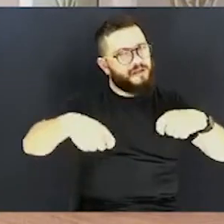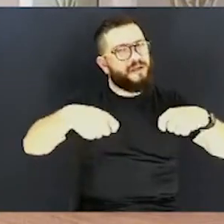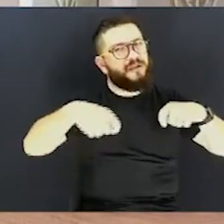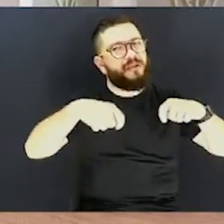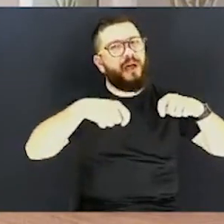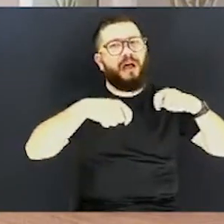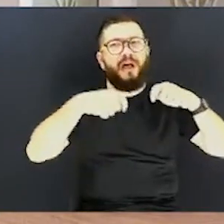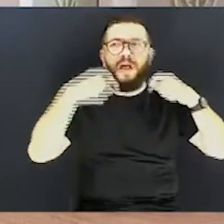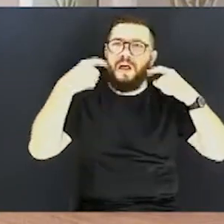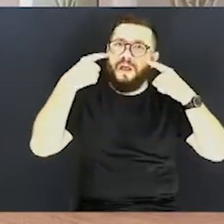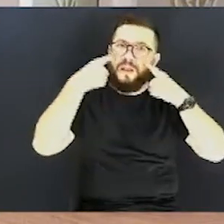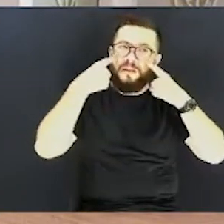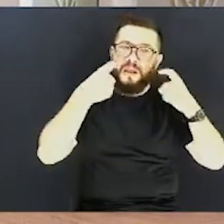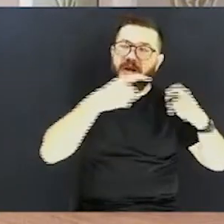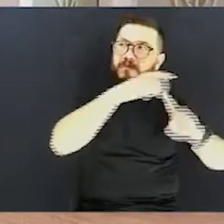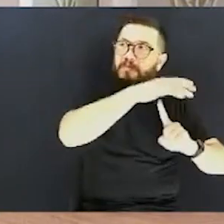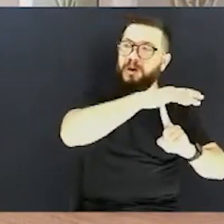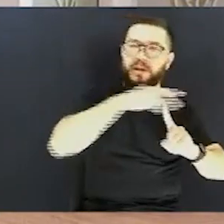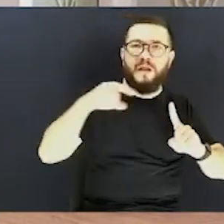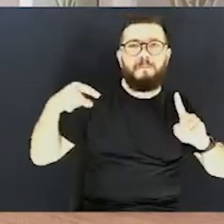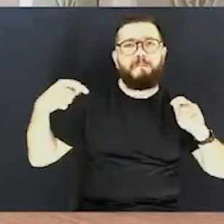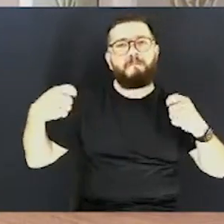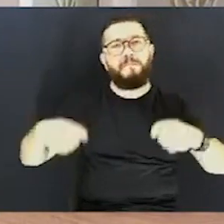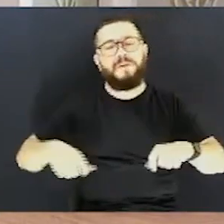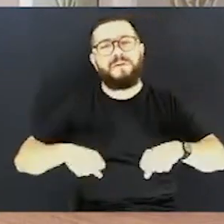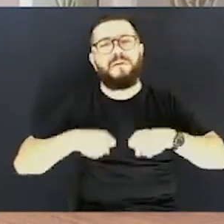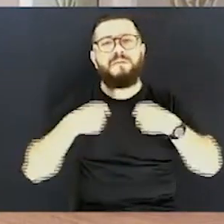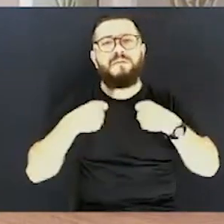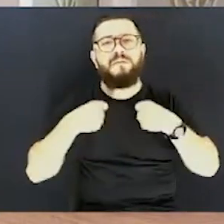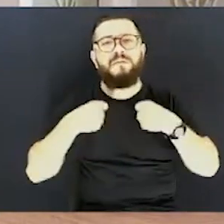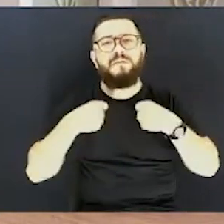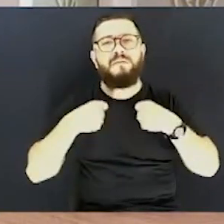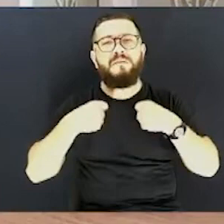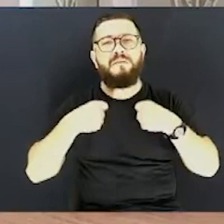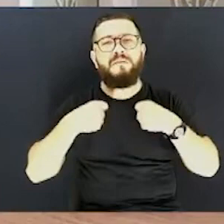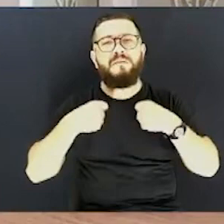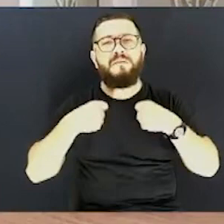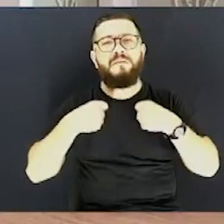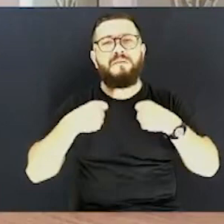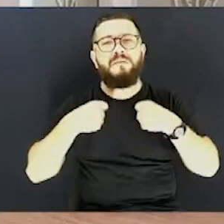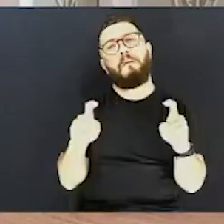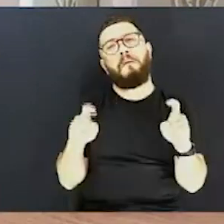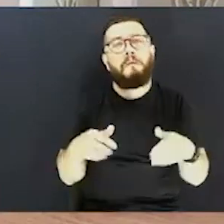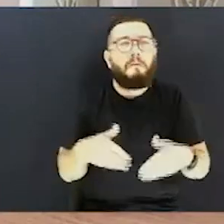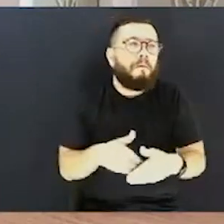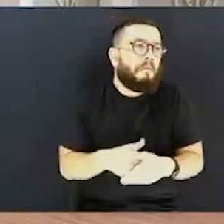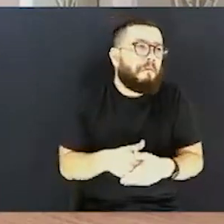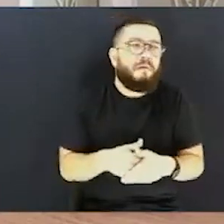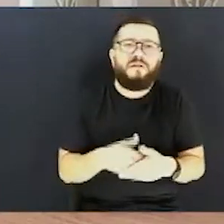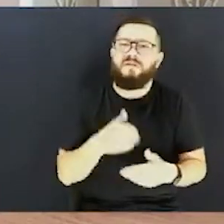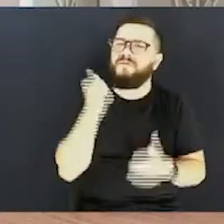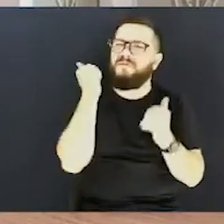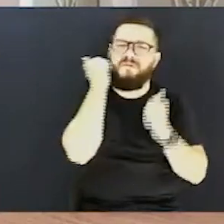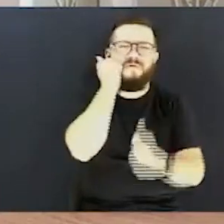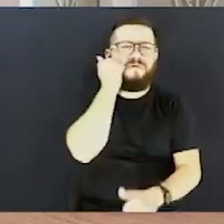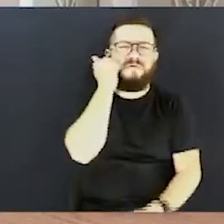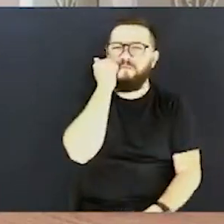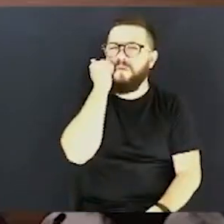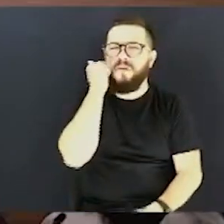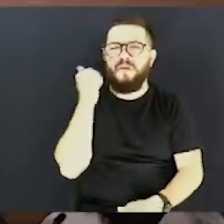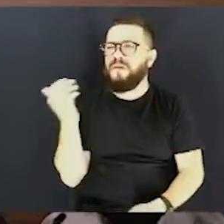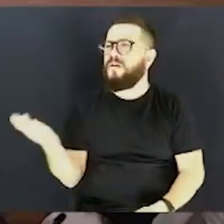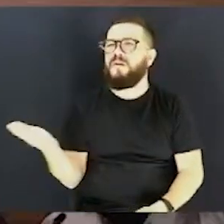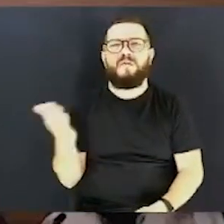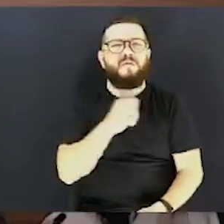Paraná. E senadores inexpressivos é uma vergonha para o Estado do Paraná. Muito obrigado, senhor presidente.